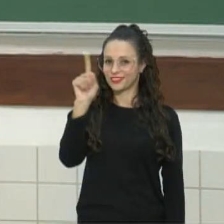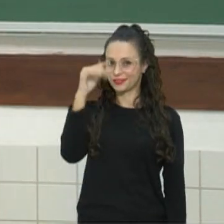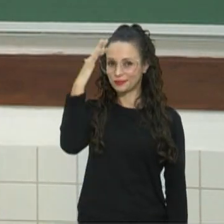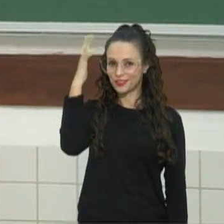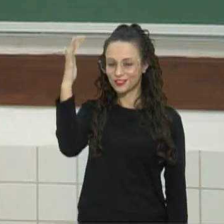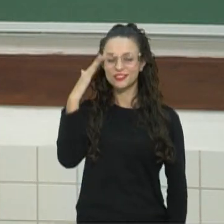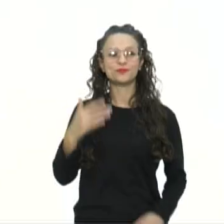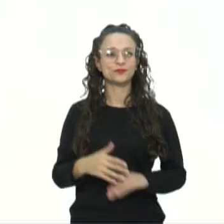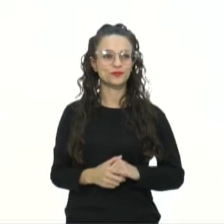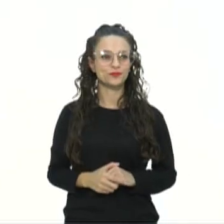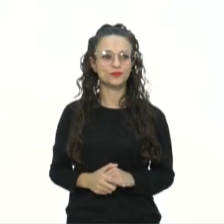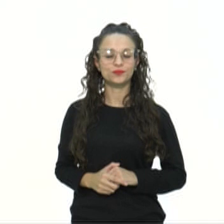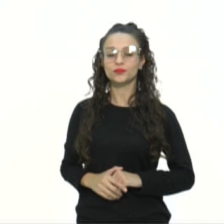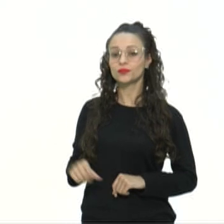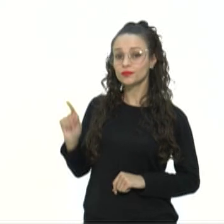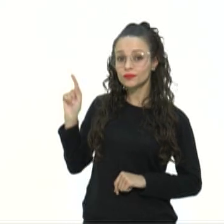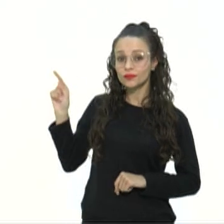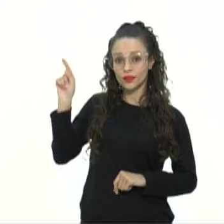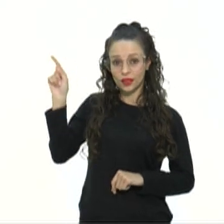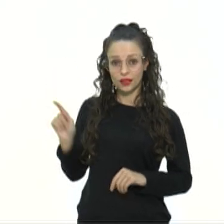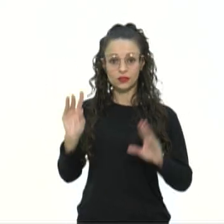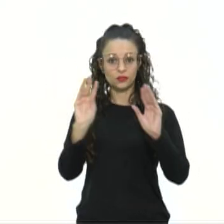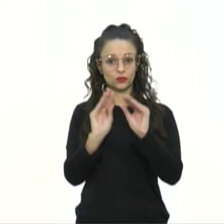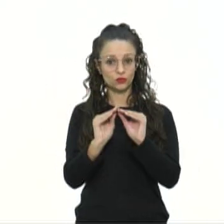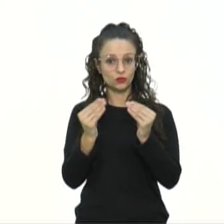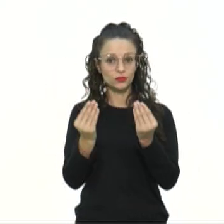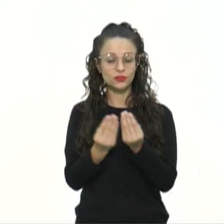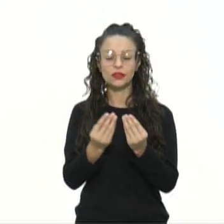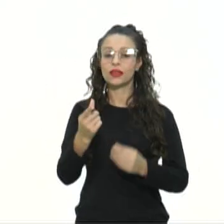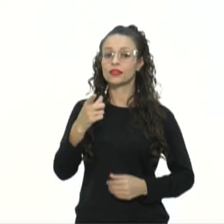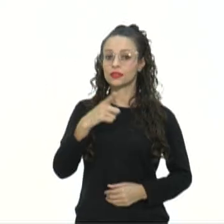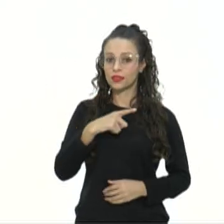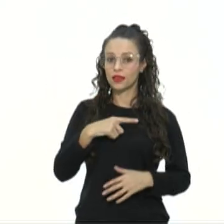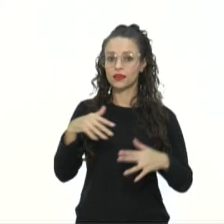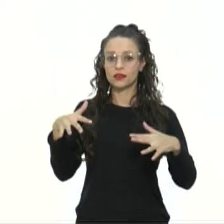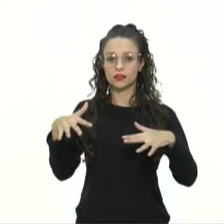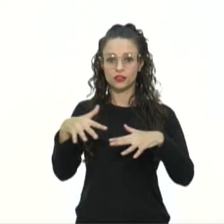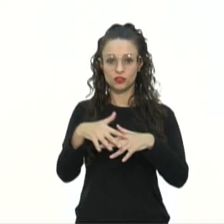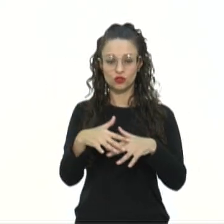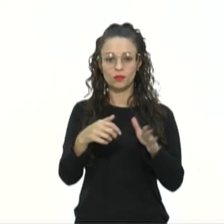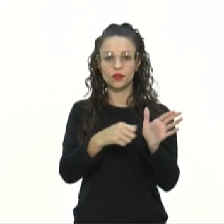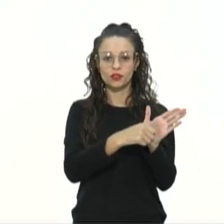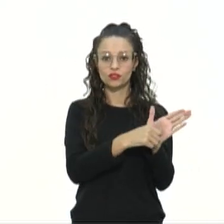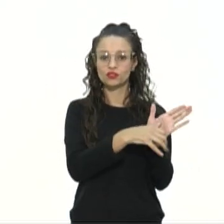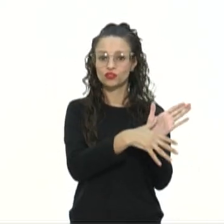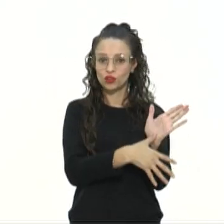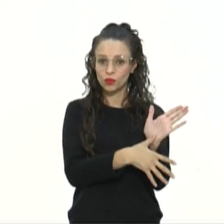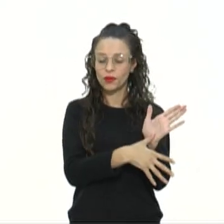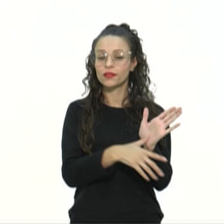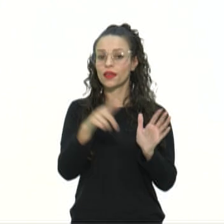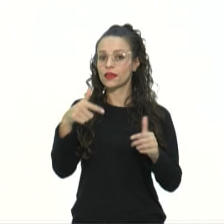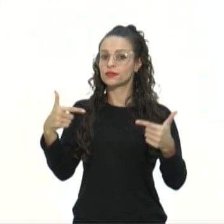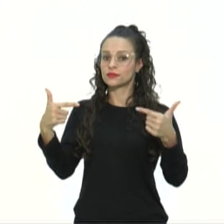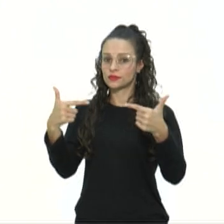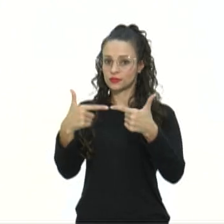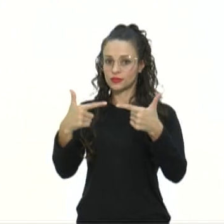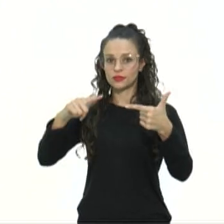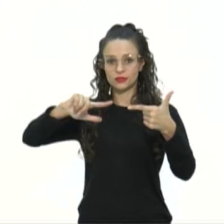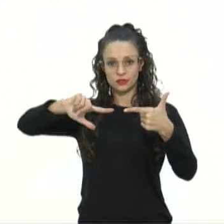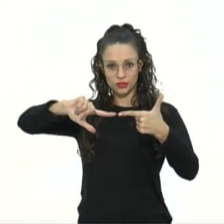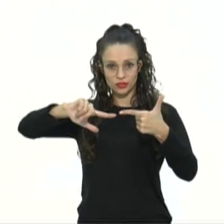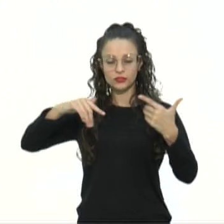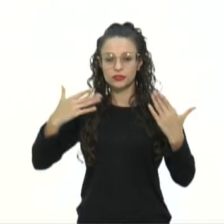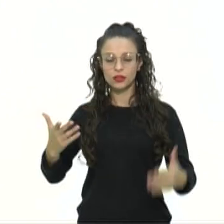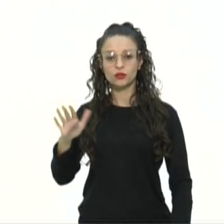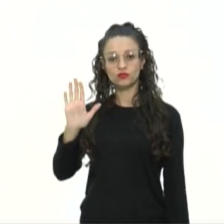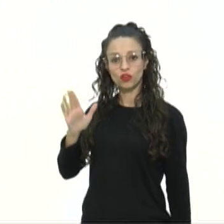ideia. Qual dos compostos abaixo apresenta isomeria geométrica, que é a isomeria cis-trans? Já coloquei